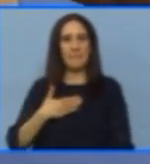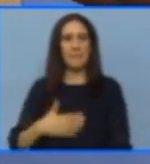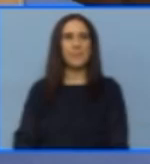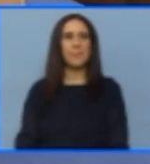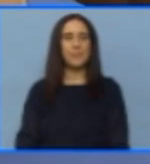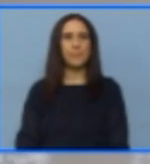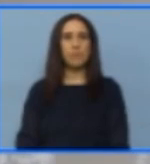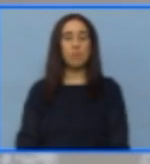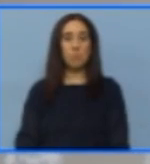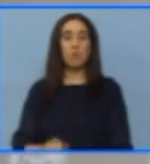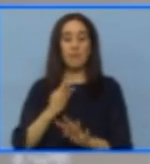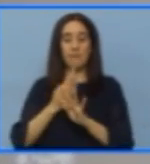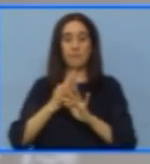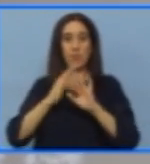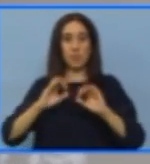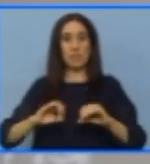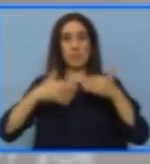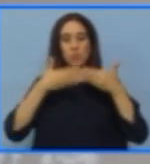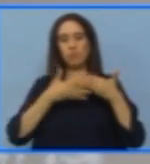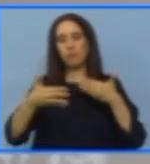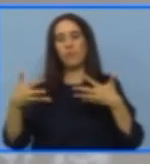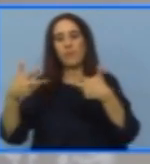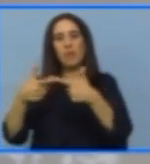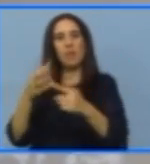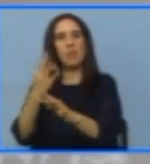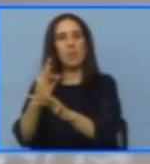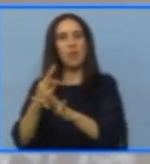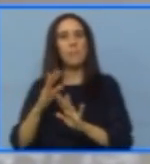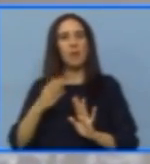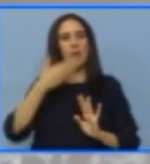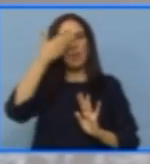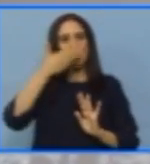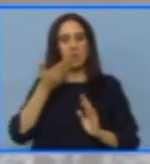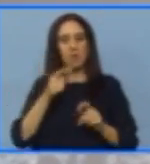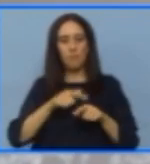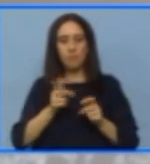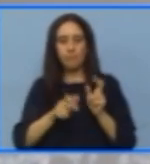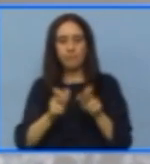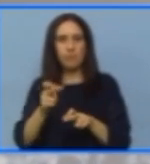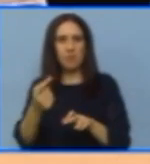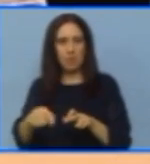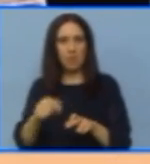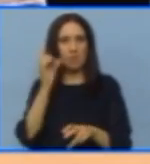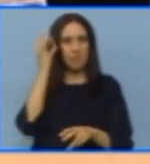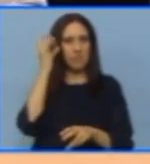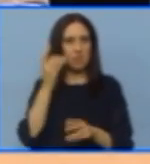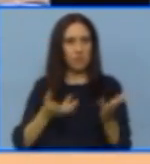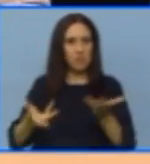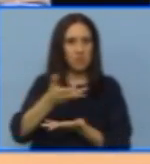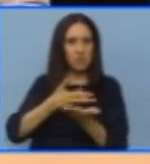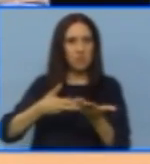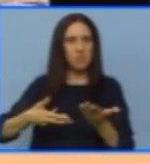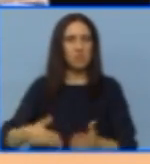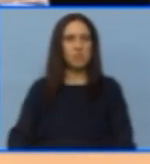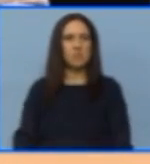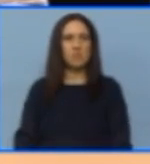além da festa inicial e final, os vários dias vão tendo esses momentos de diversão entre vocês?